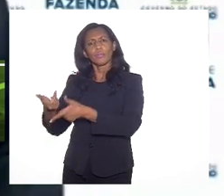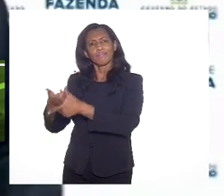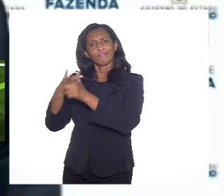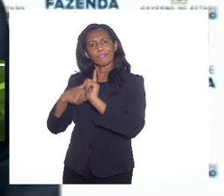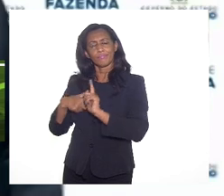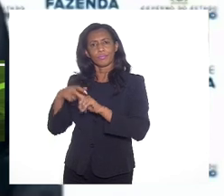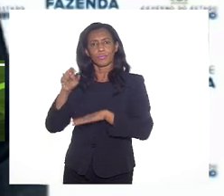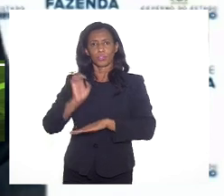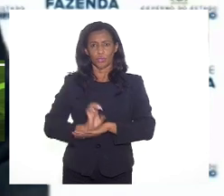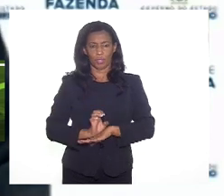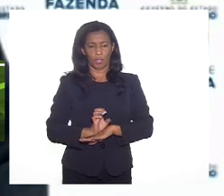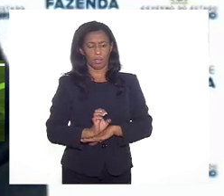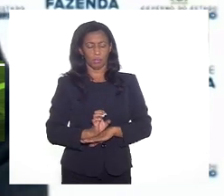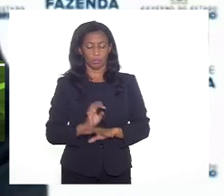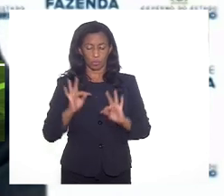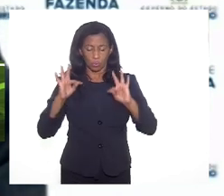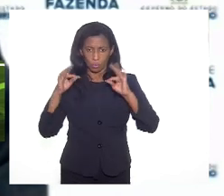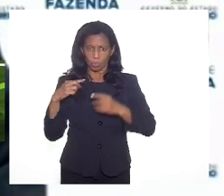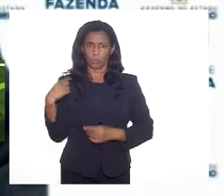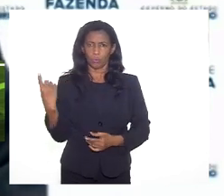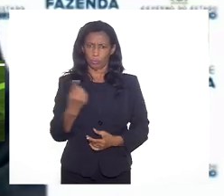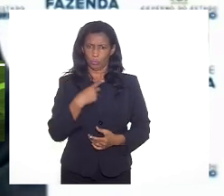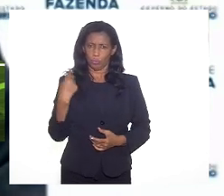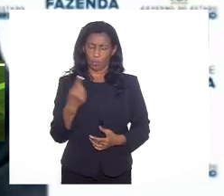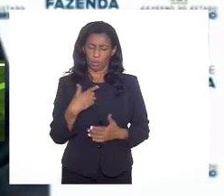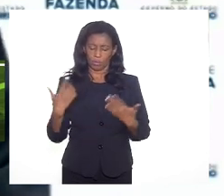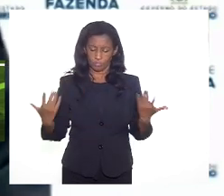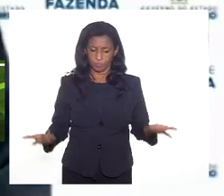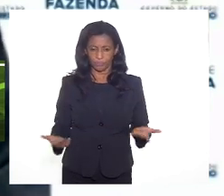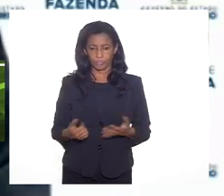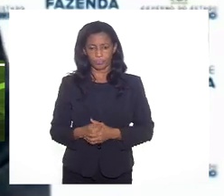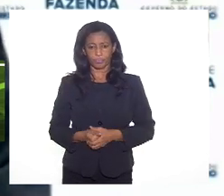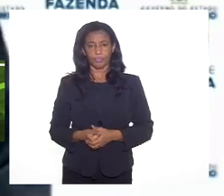Estado. Todos nós, obviamente, eu sou